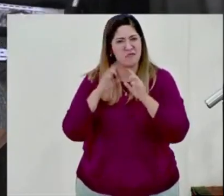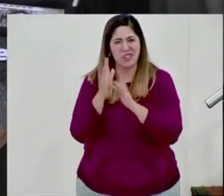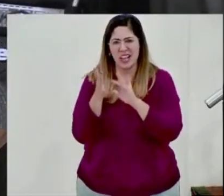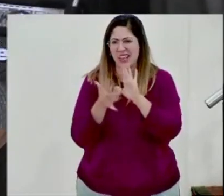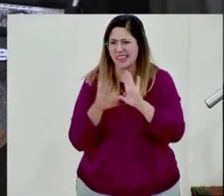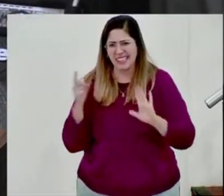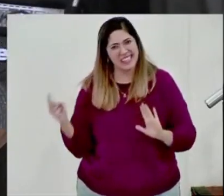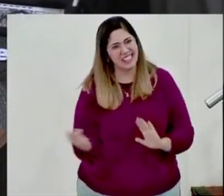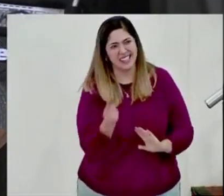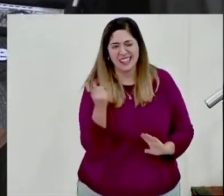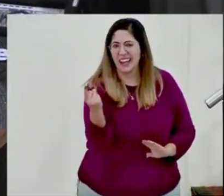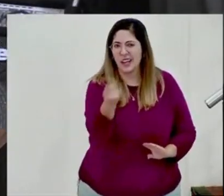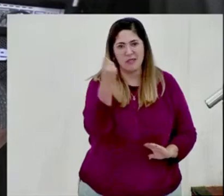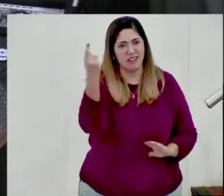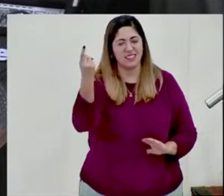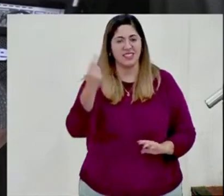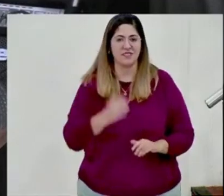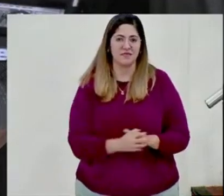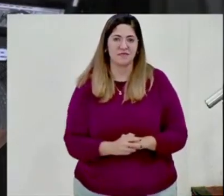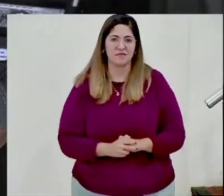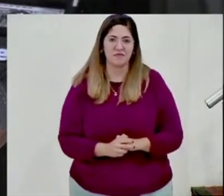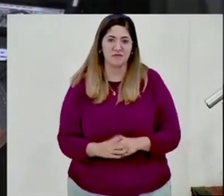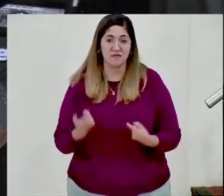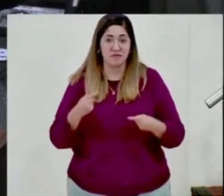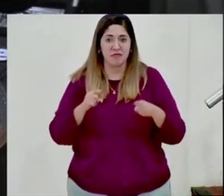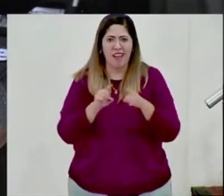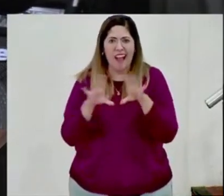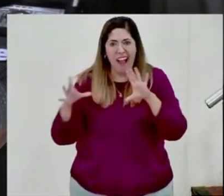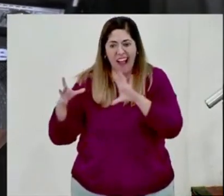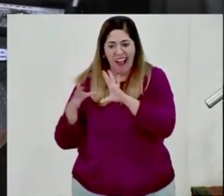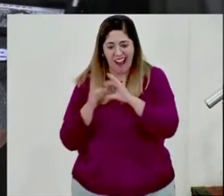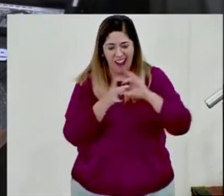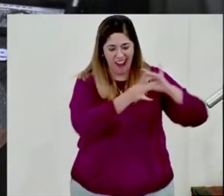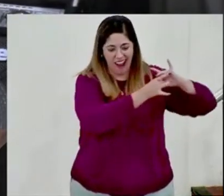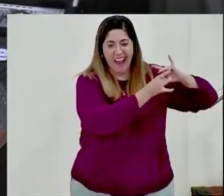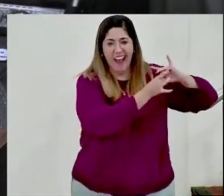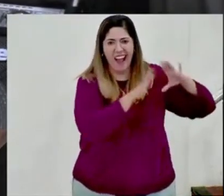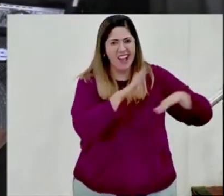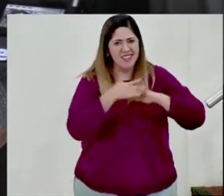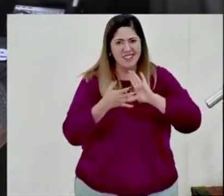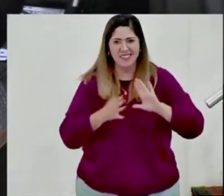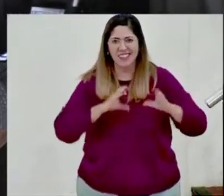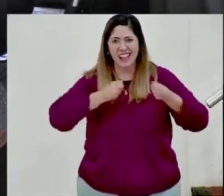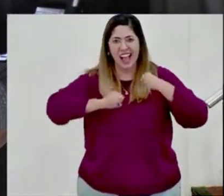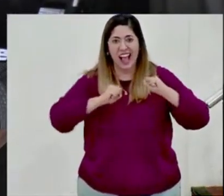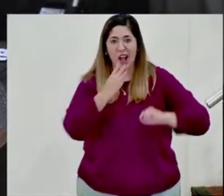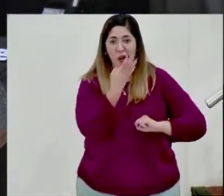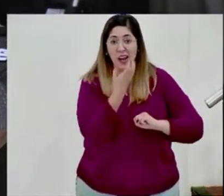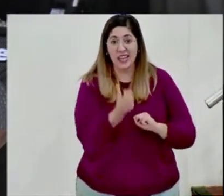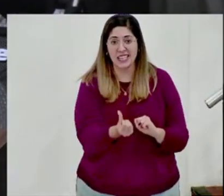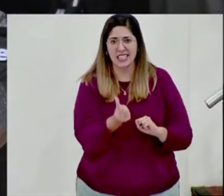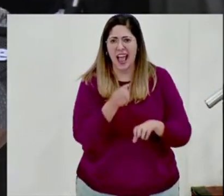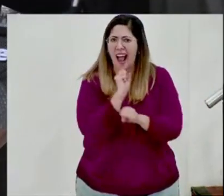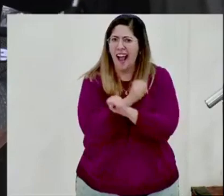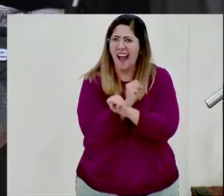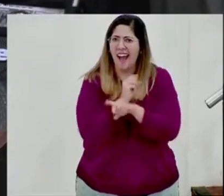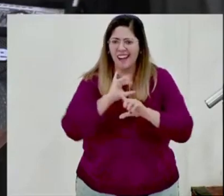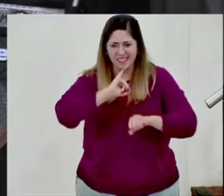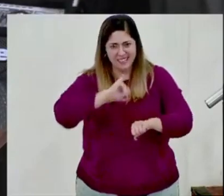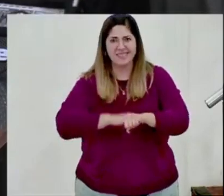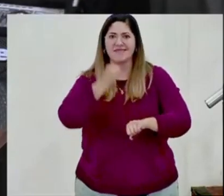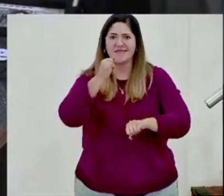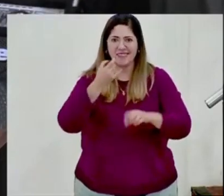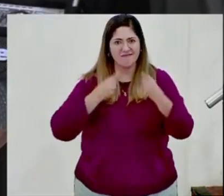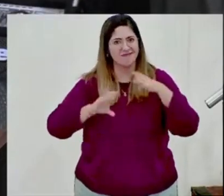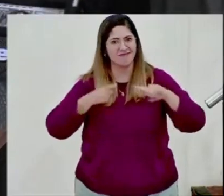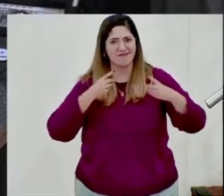eternamente. E aí então nós podemos conectar no Salmo 46 a esperança da Jerusalém, aquilo que ela significava, como um cântico